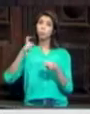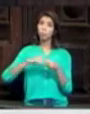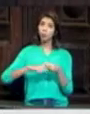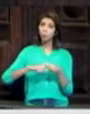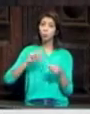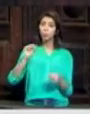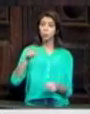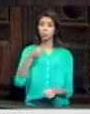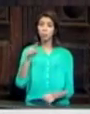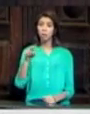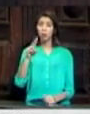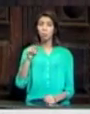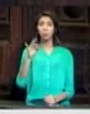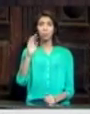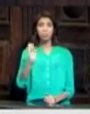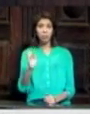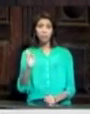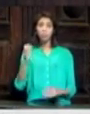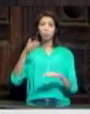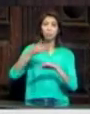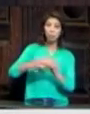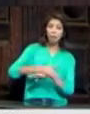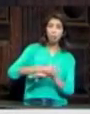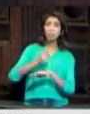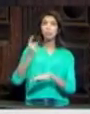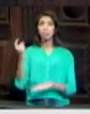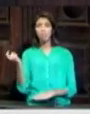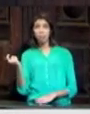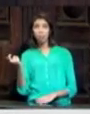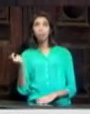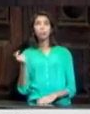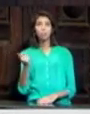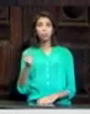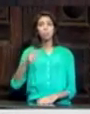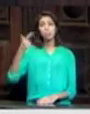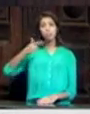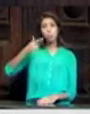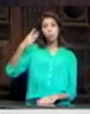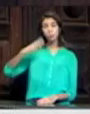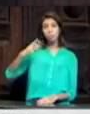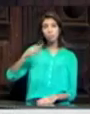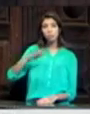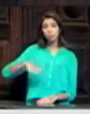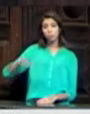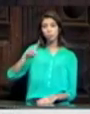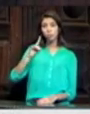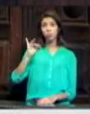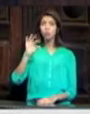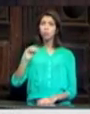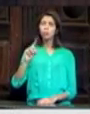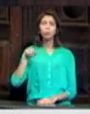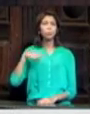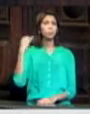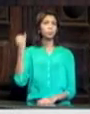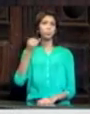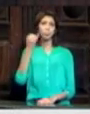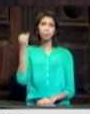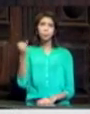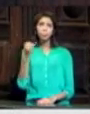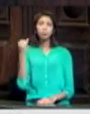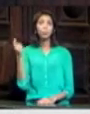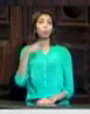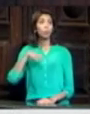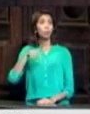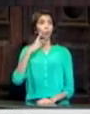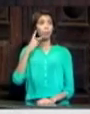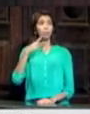São Vicente, entrada e saída, que atende o segundo e o terceiro distrito, é essencial. Nós estamos